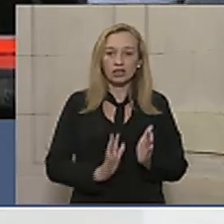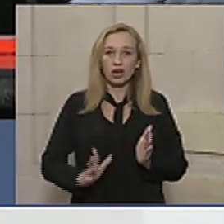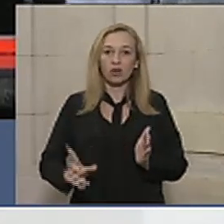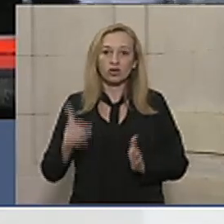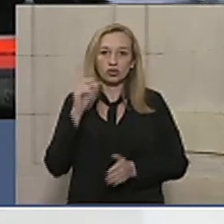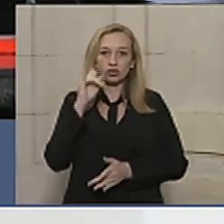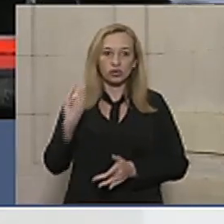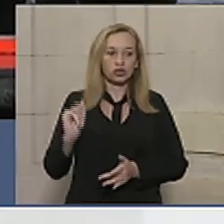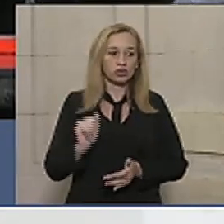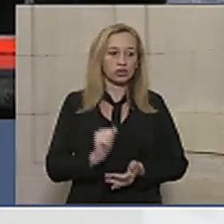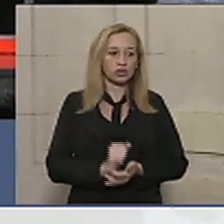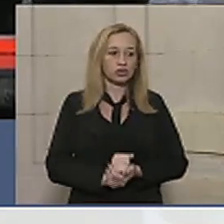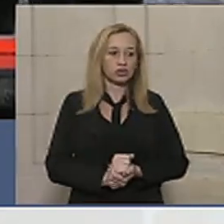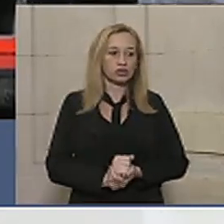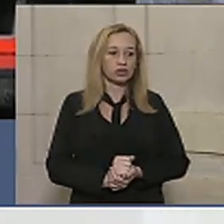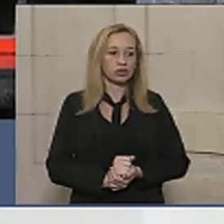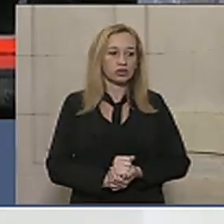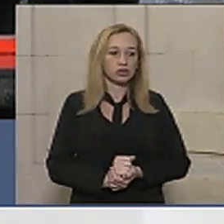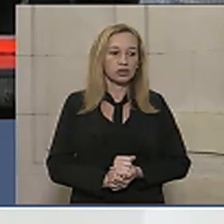Requer